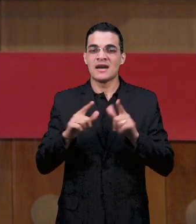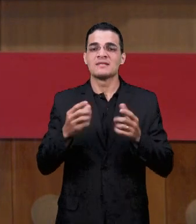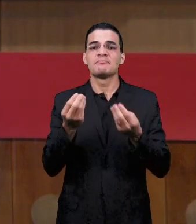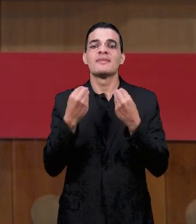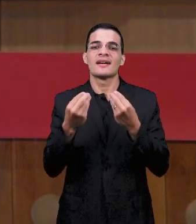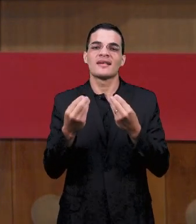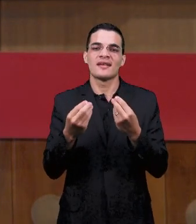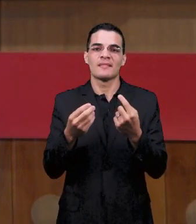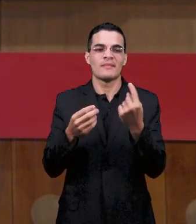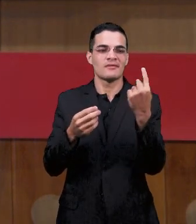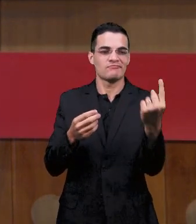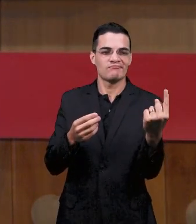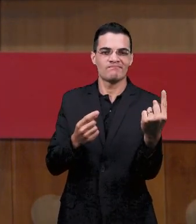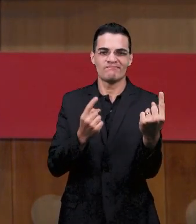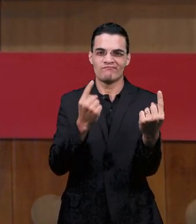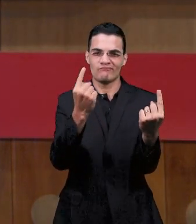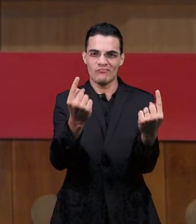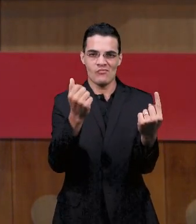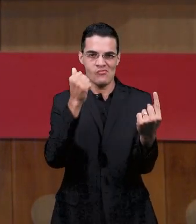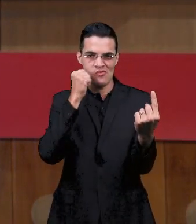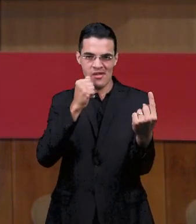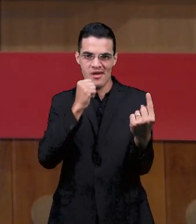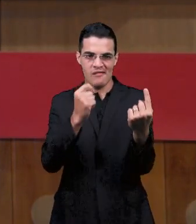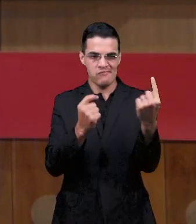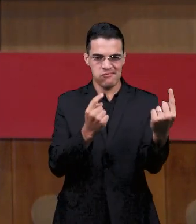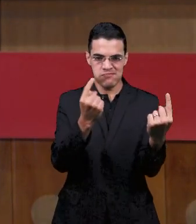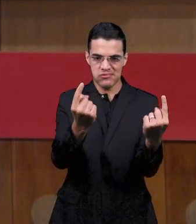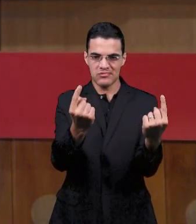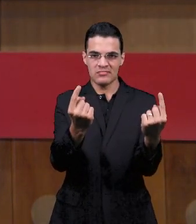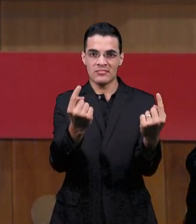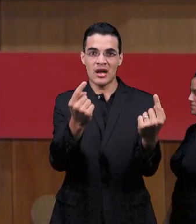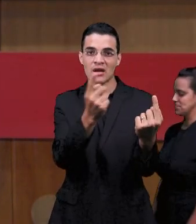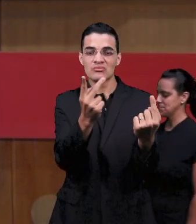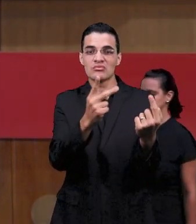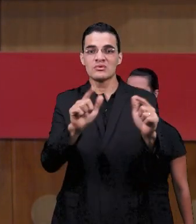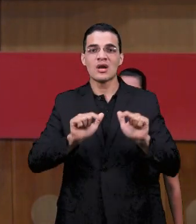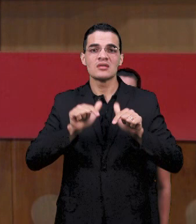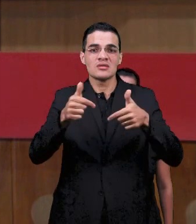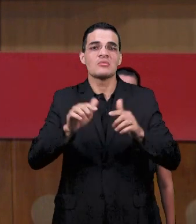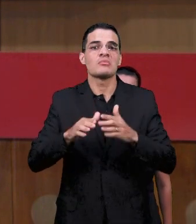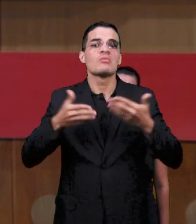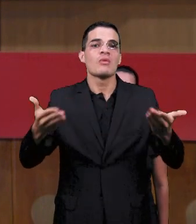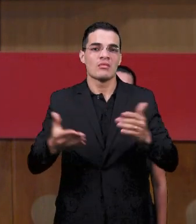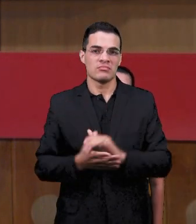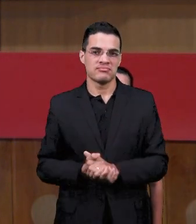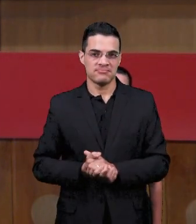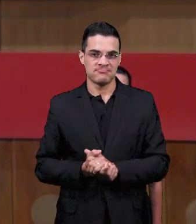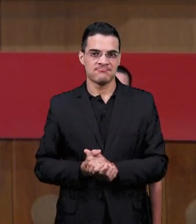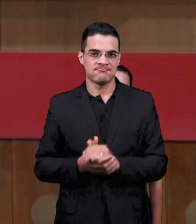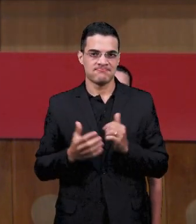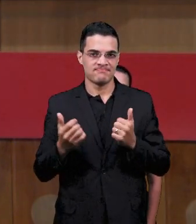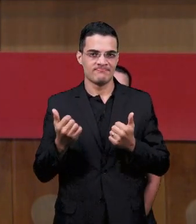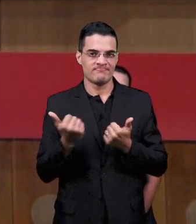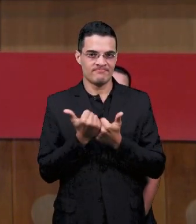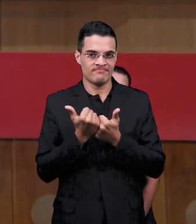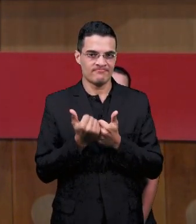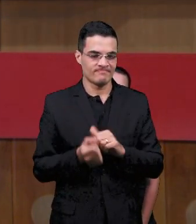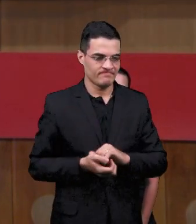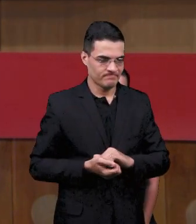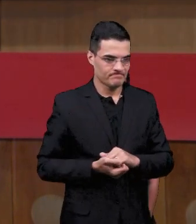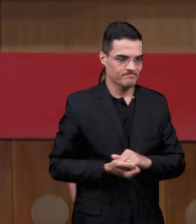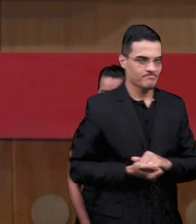ela se revelasse em que elas são. O Espírito Santo deixa algumas coisas acontecerem, deixa até ir além um